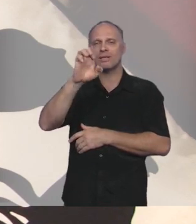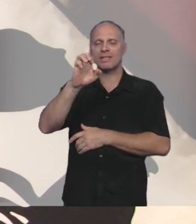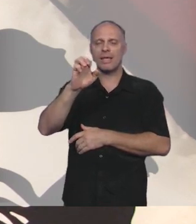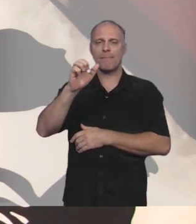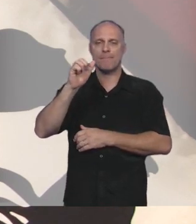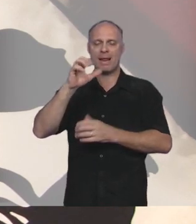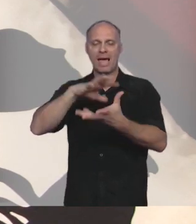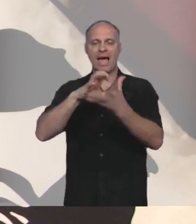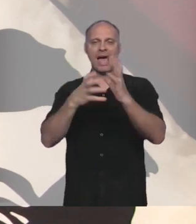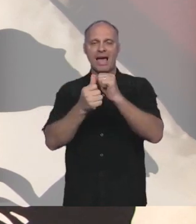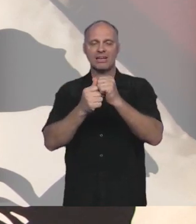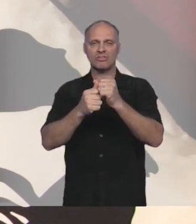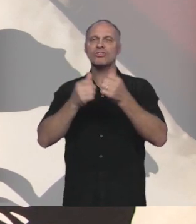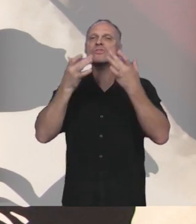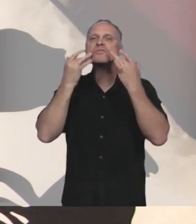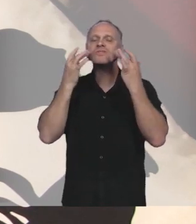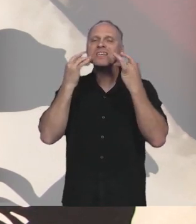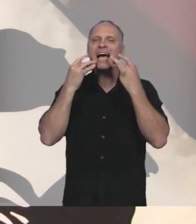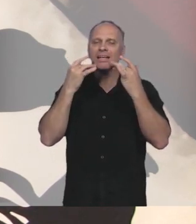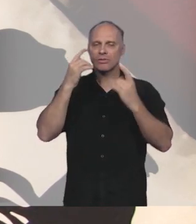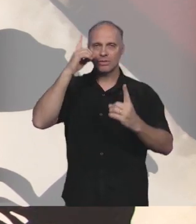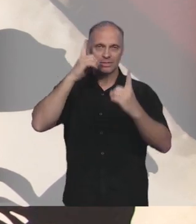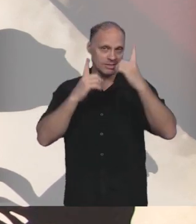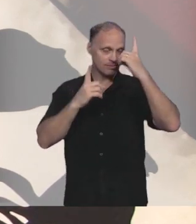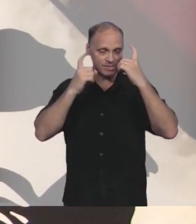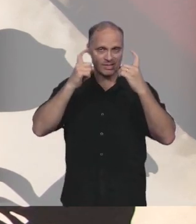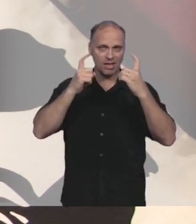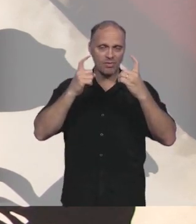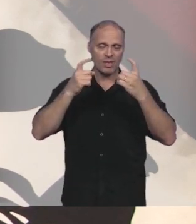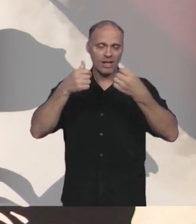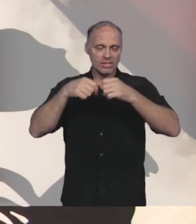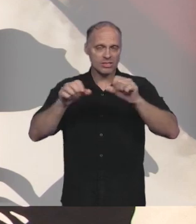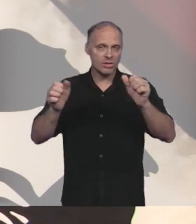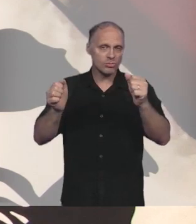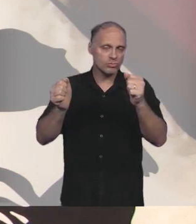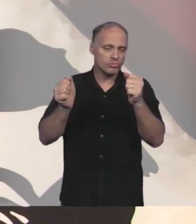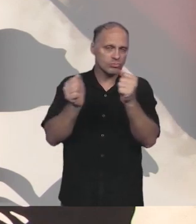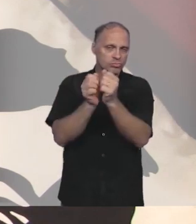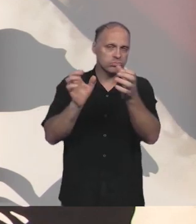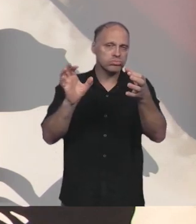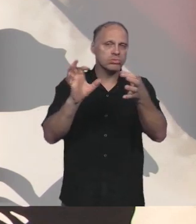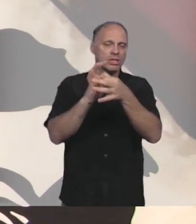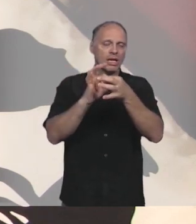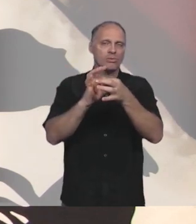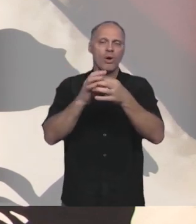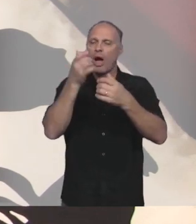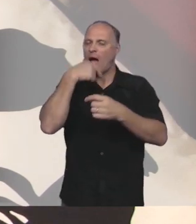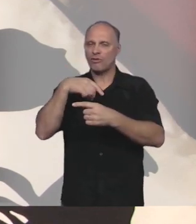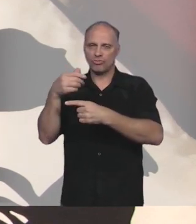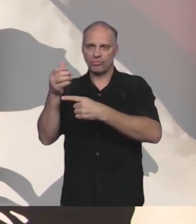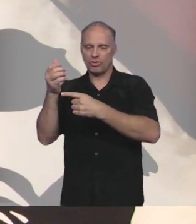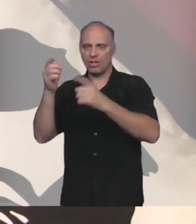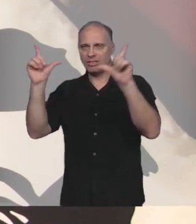Eu acho que a TV, o cinema e o teatro, e as diversas linguagens do